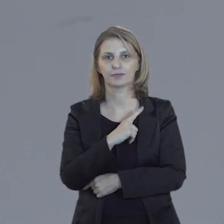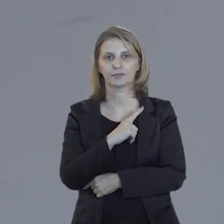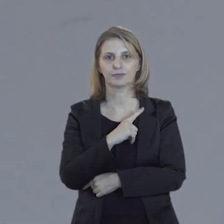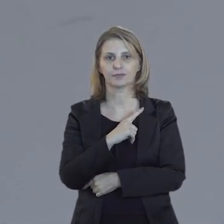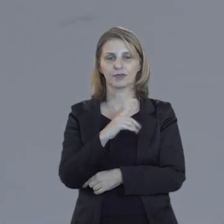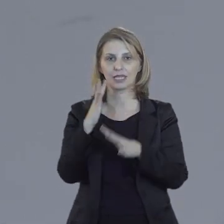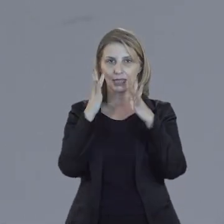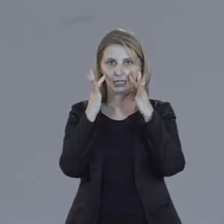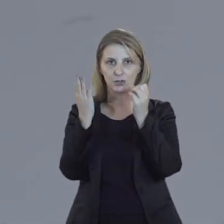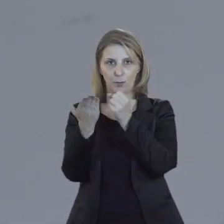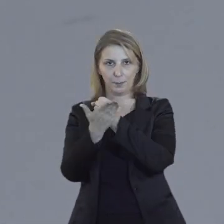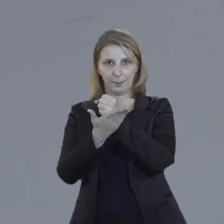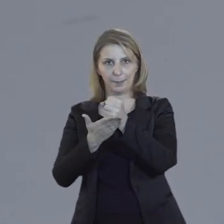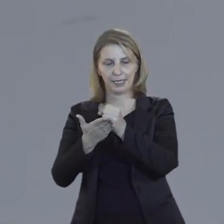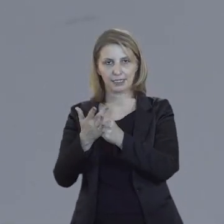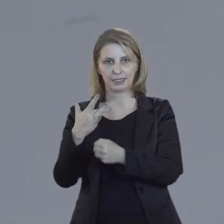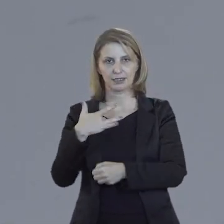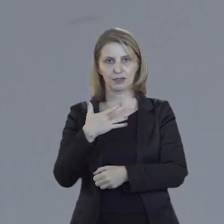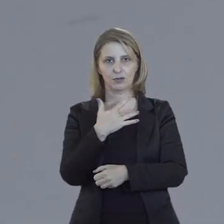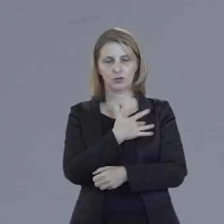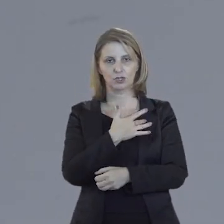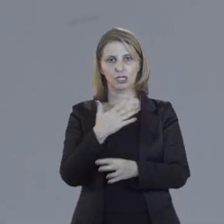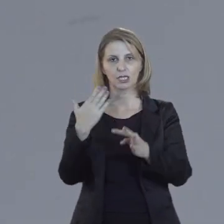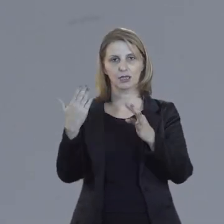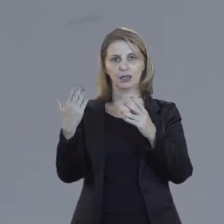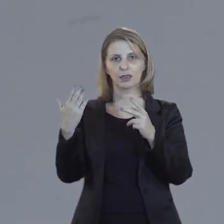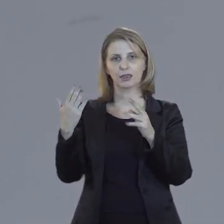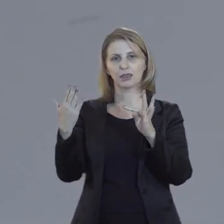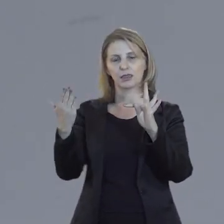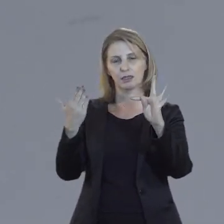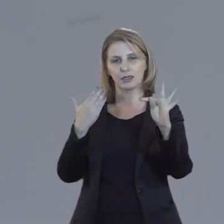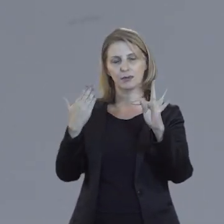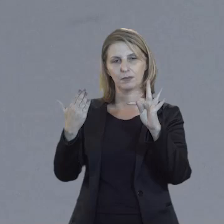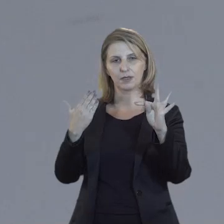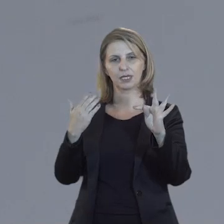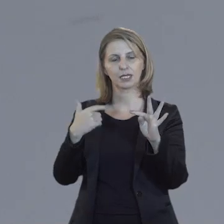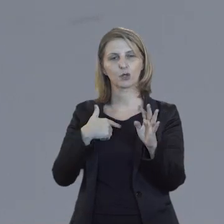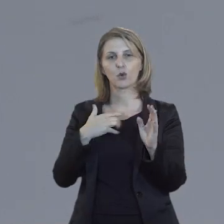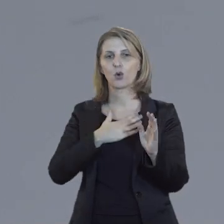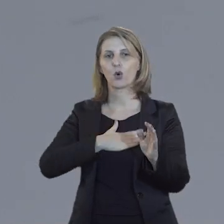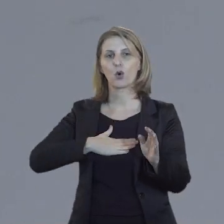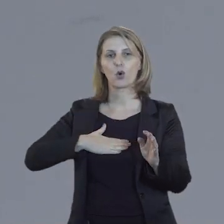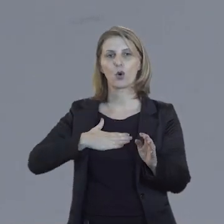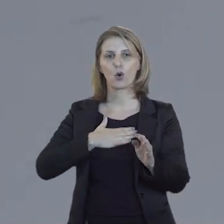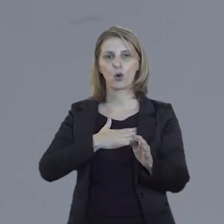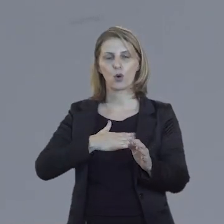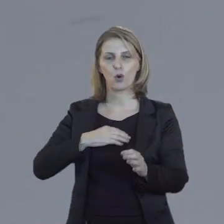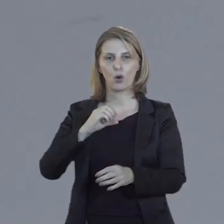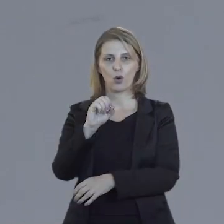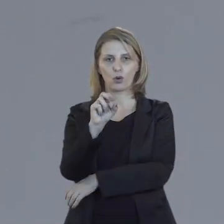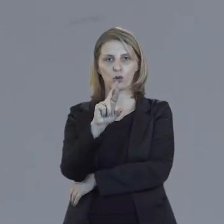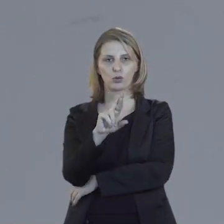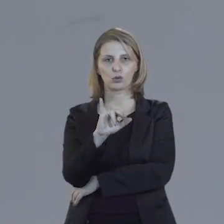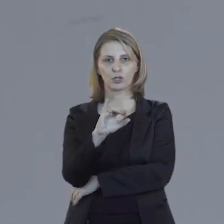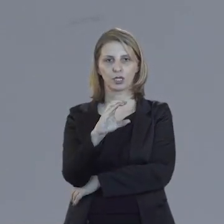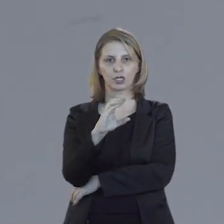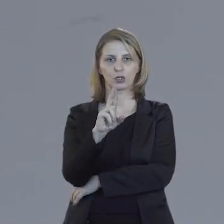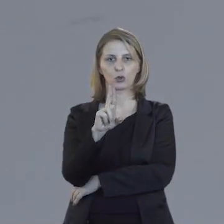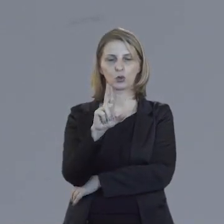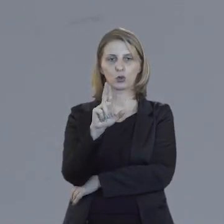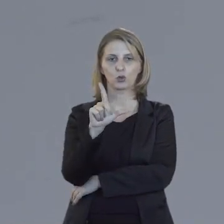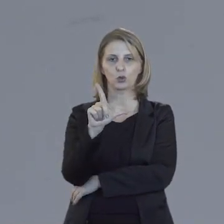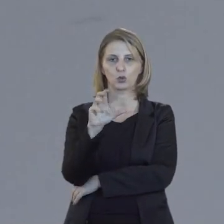que existe, sim, na atenção primária, uma das terapias que eu adoro muito, que é